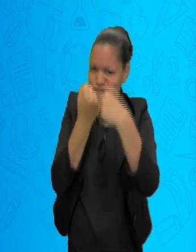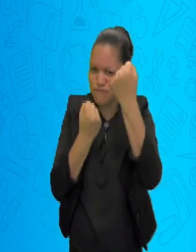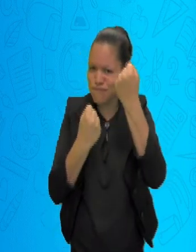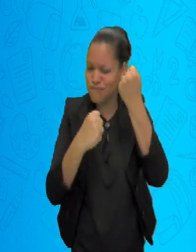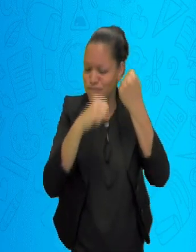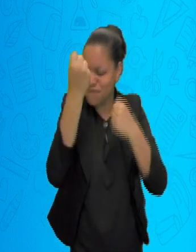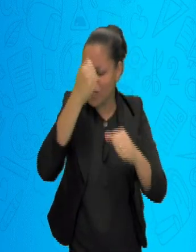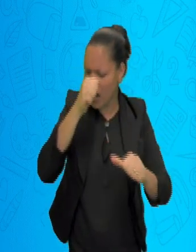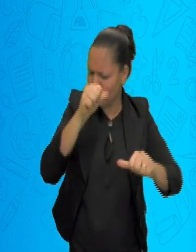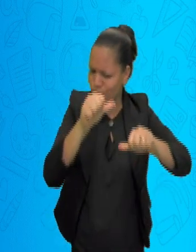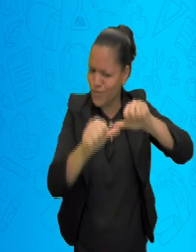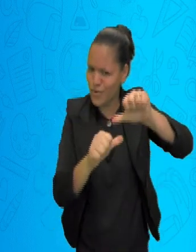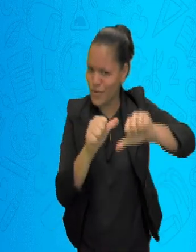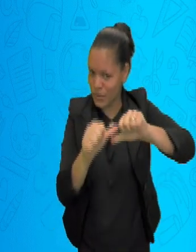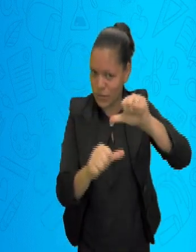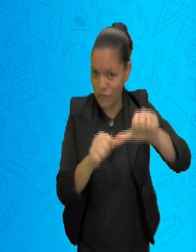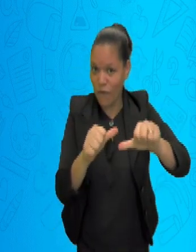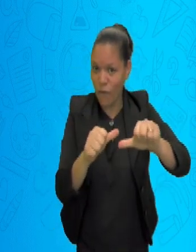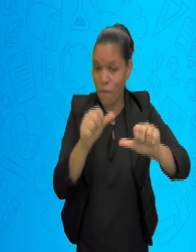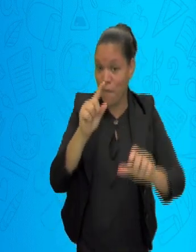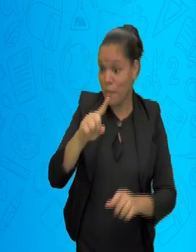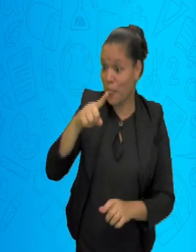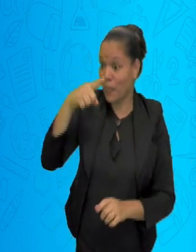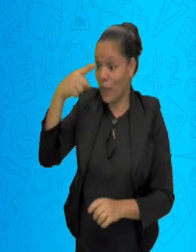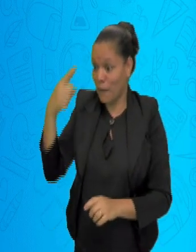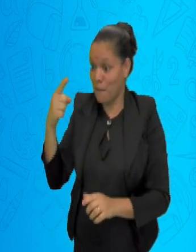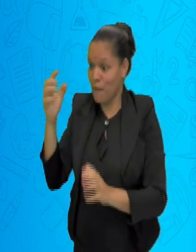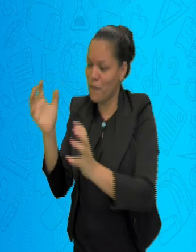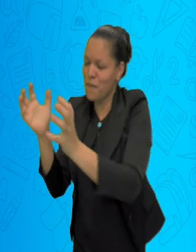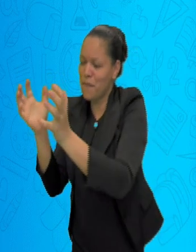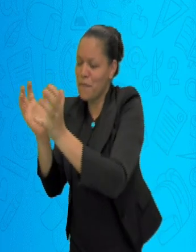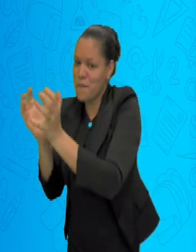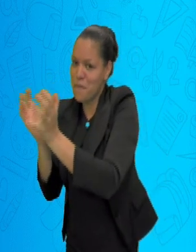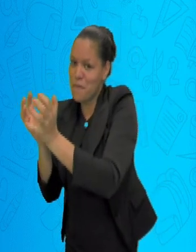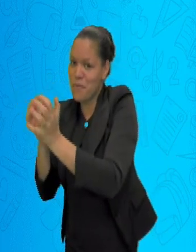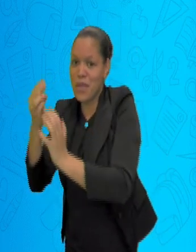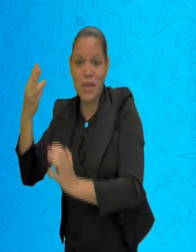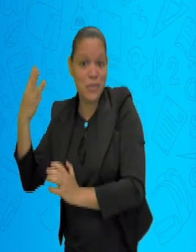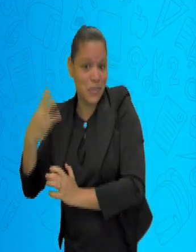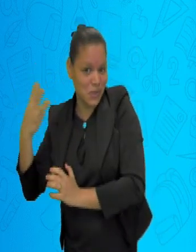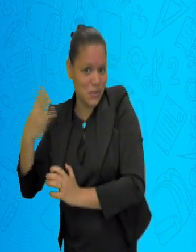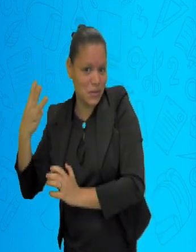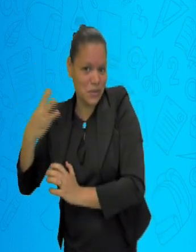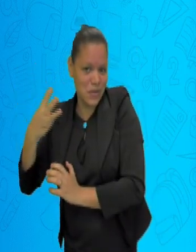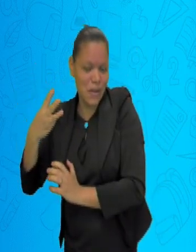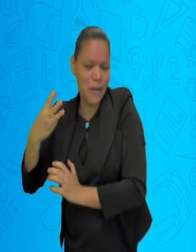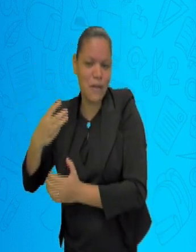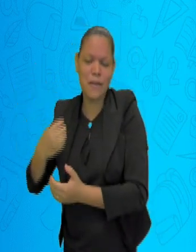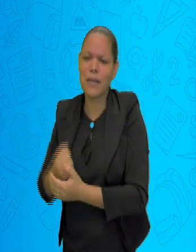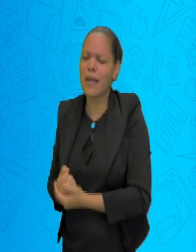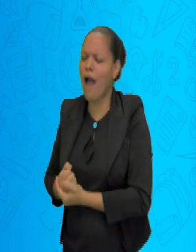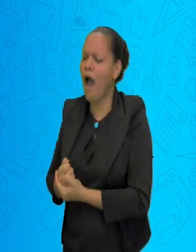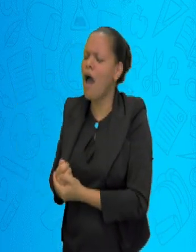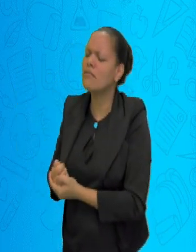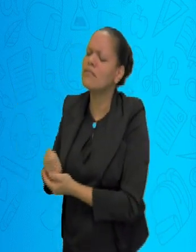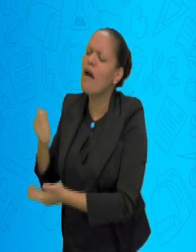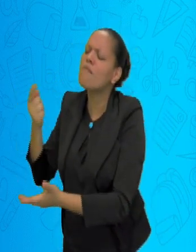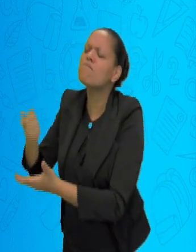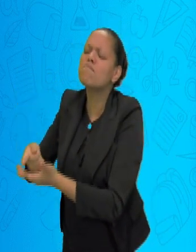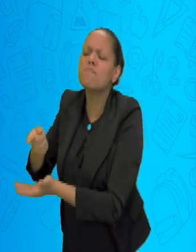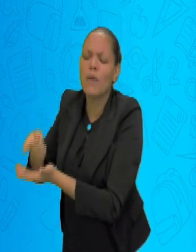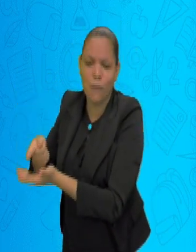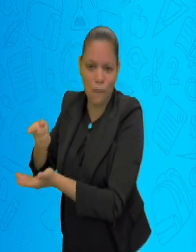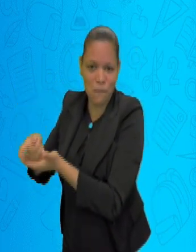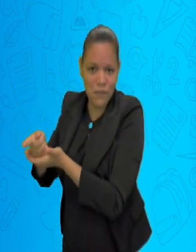de industrialização, e encontramos ele no produto final, como lá na prateleira para a gente comprar, que é o setor do